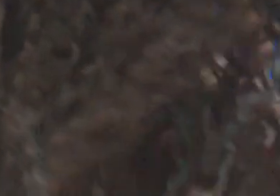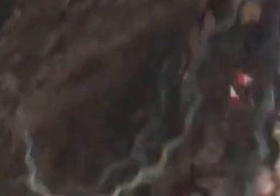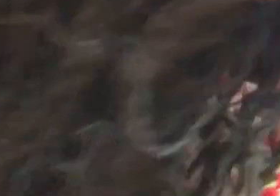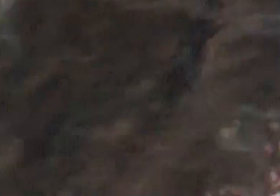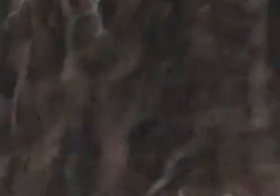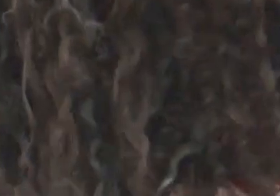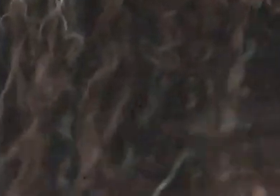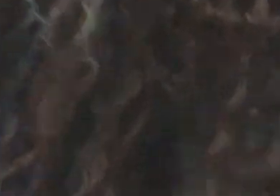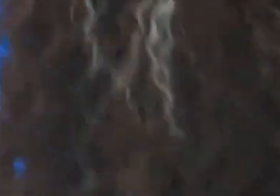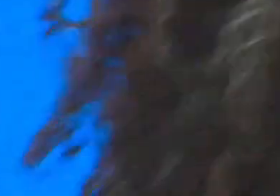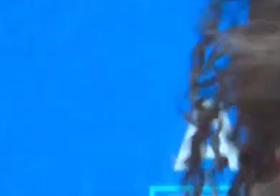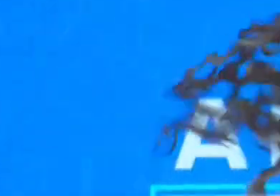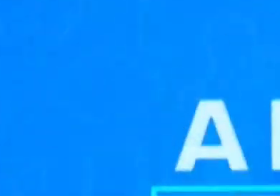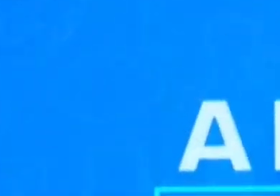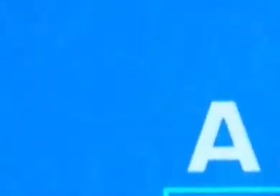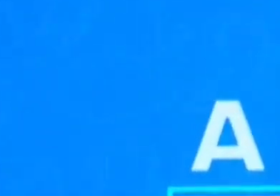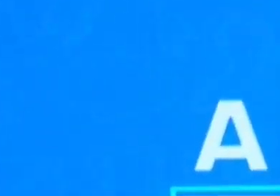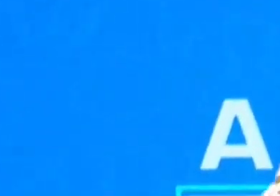Olha, já tem o Titela aqui.